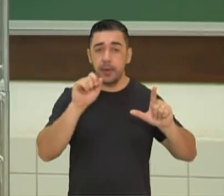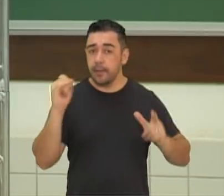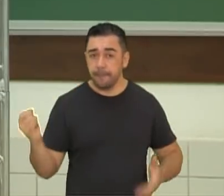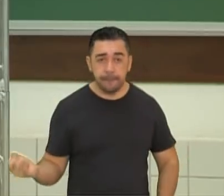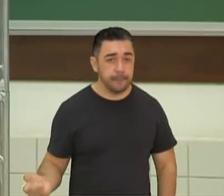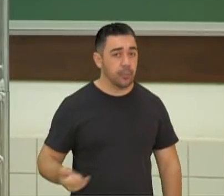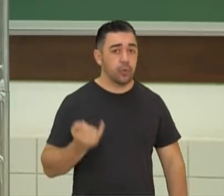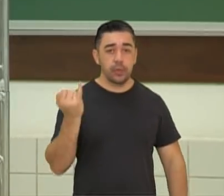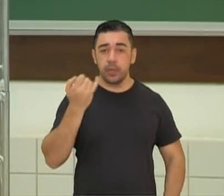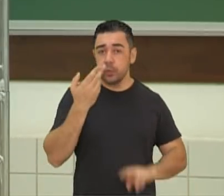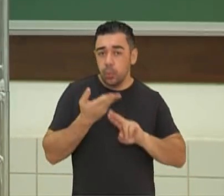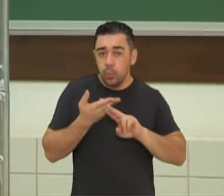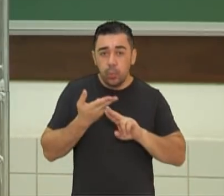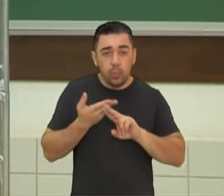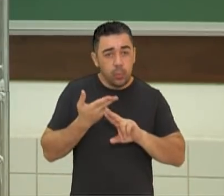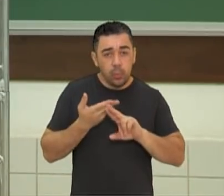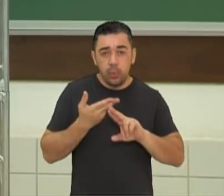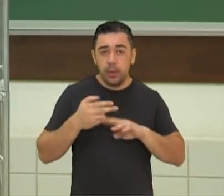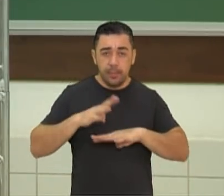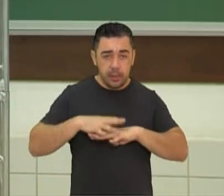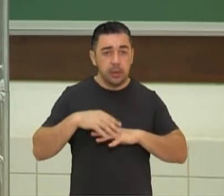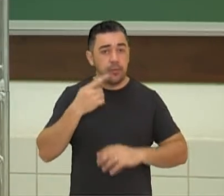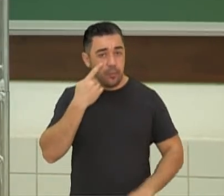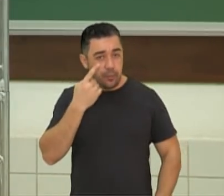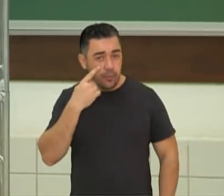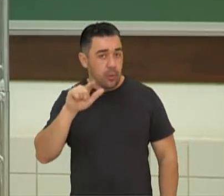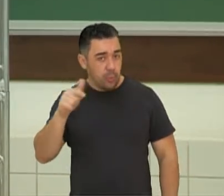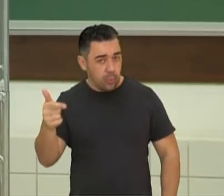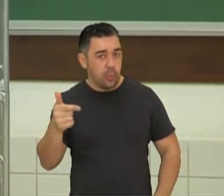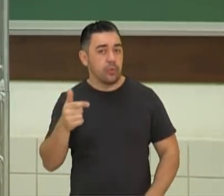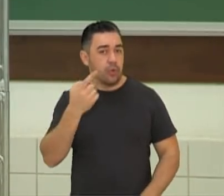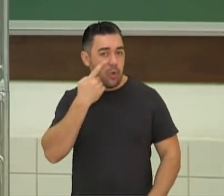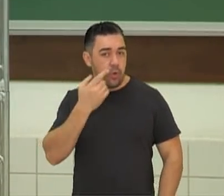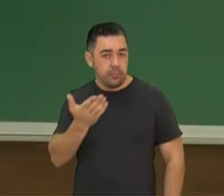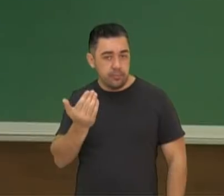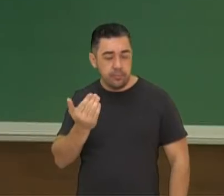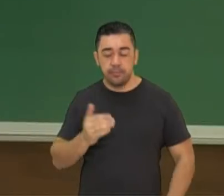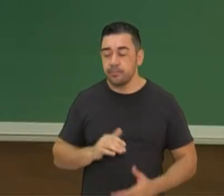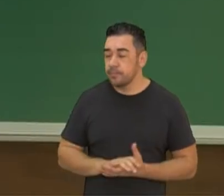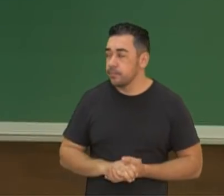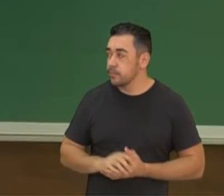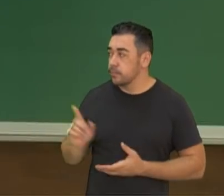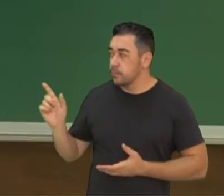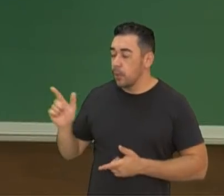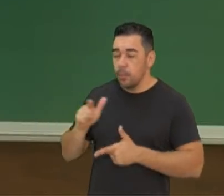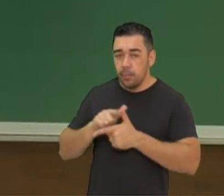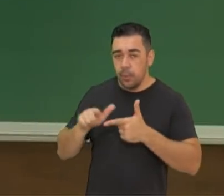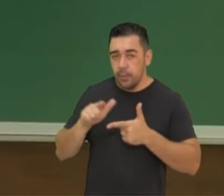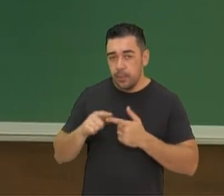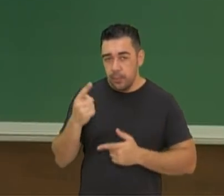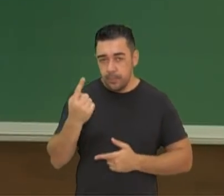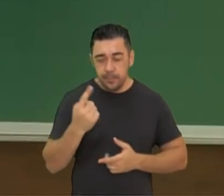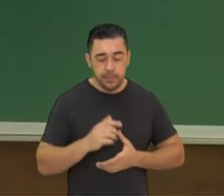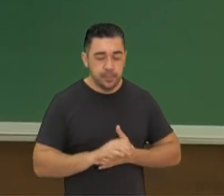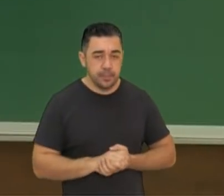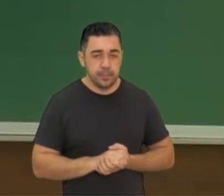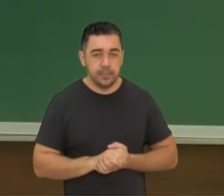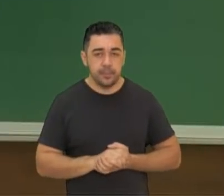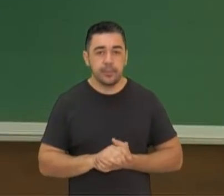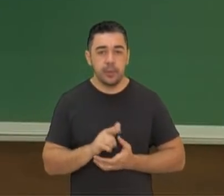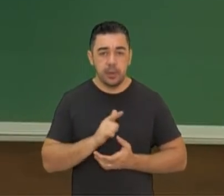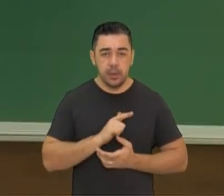importante. E nós vamos ver isso agora nos próximos problemas. Dá uma olhada comigo. Problema 1. Um retângulo